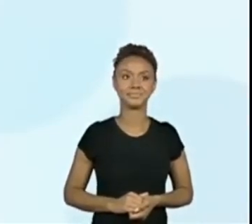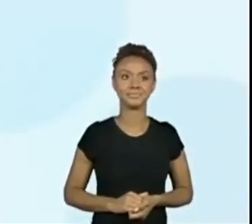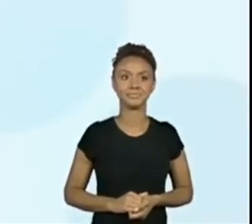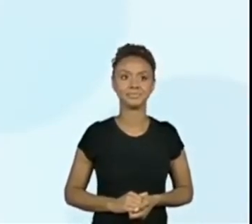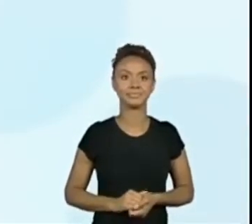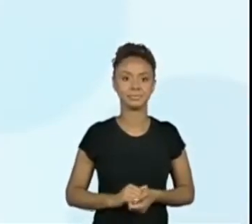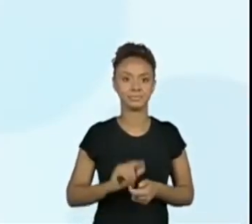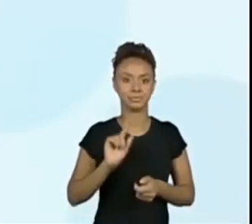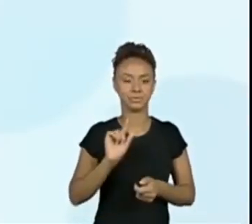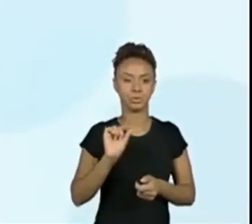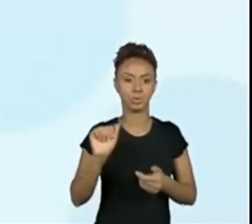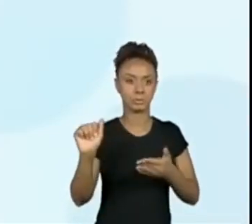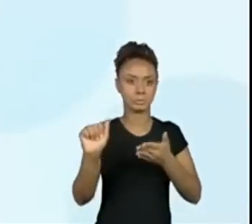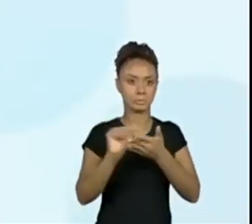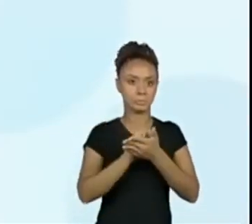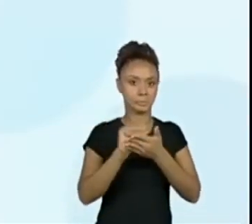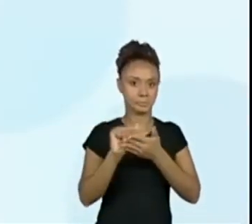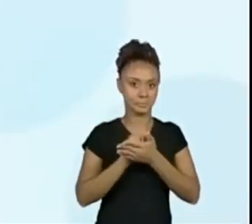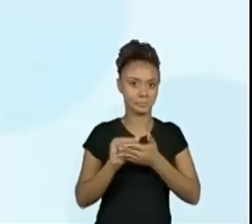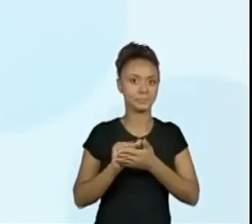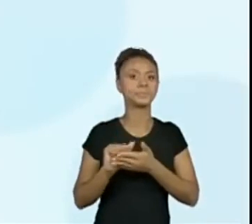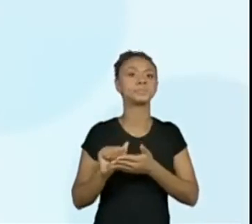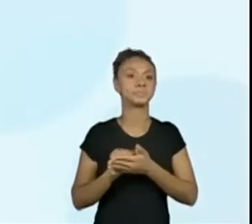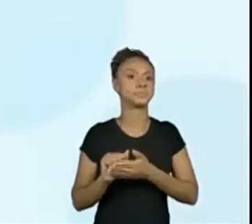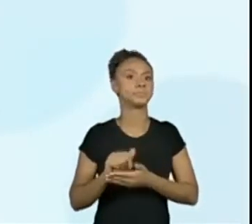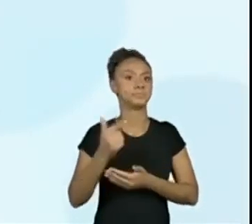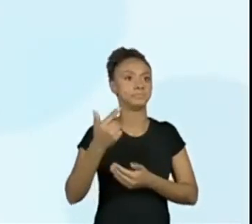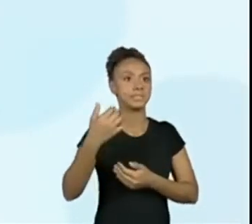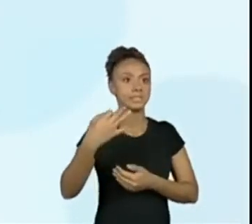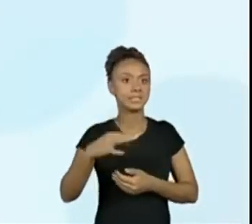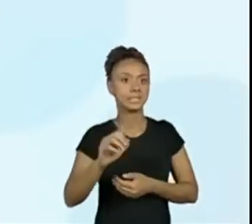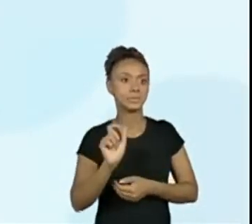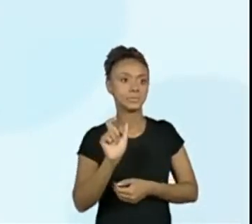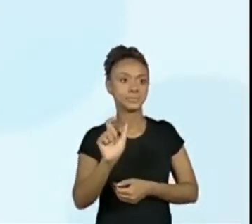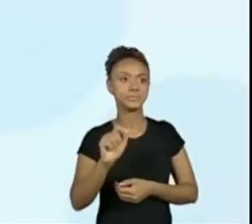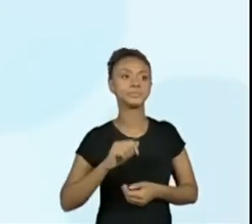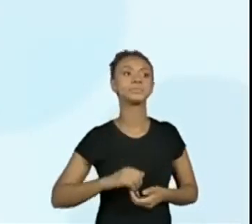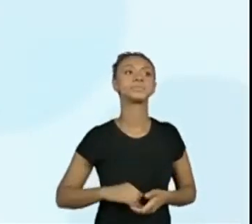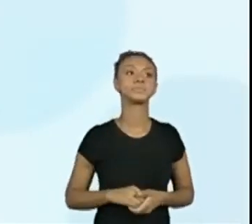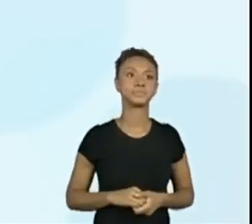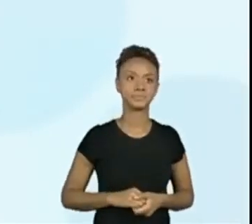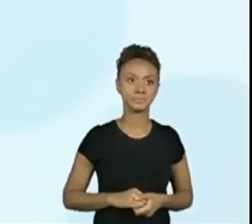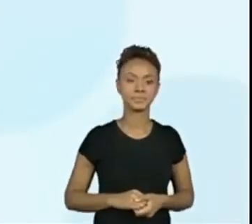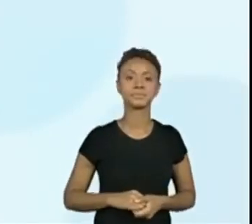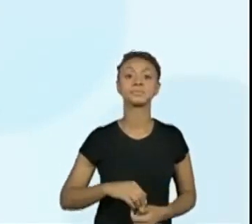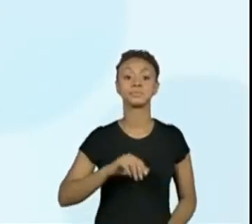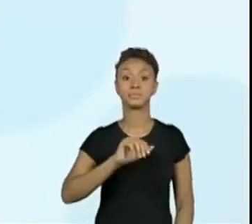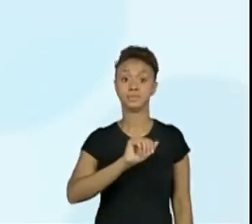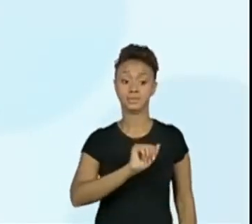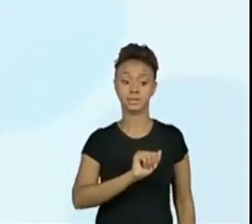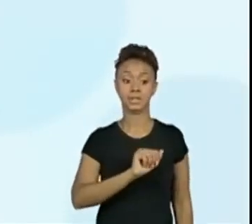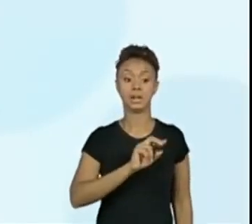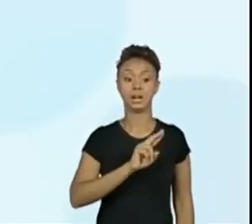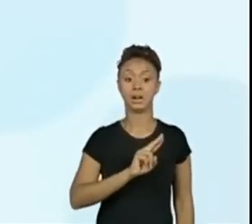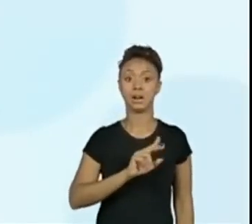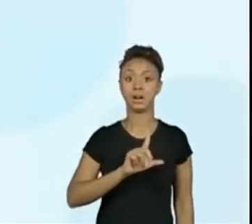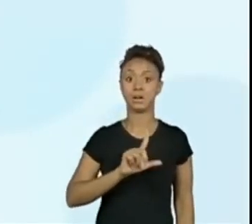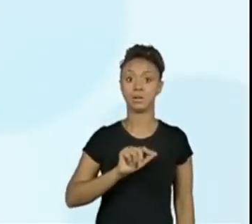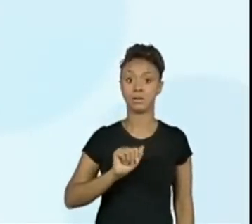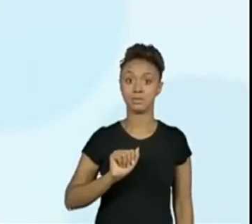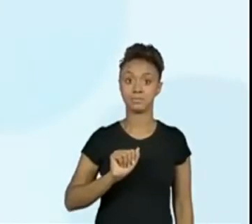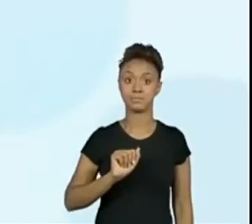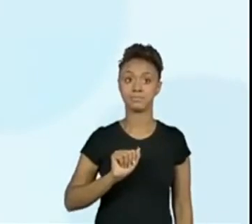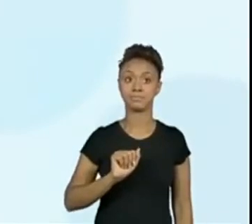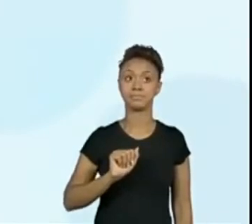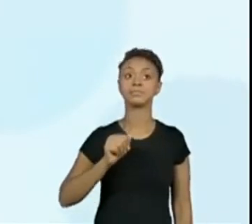Vamos apagar aqui. Isso. Para dar tempo... Aula de educação física. Aula. Aula